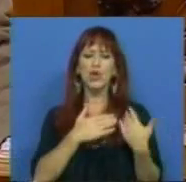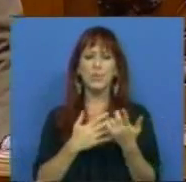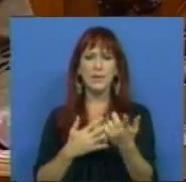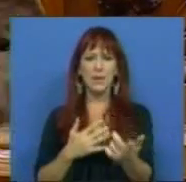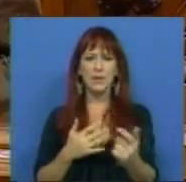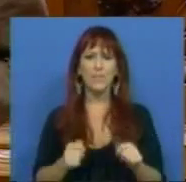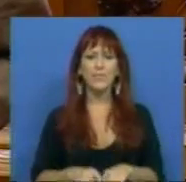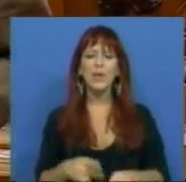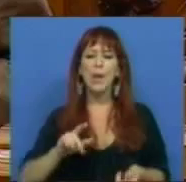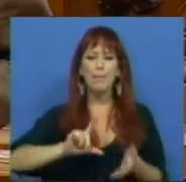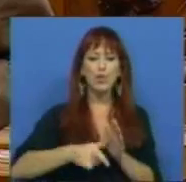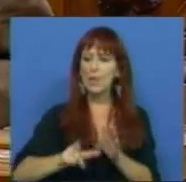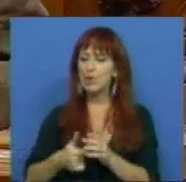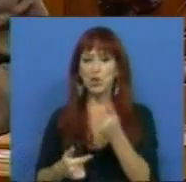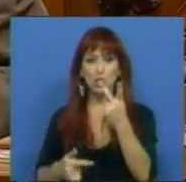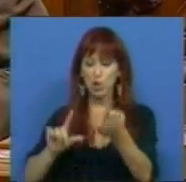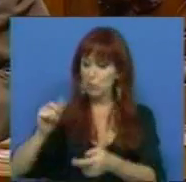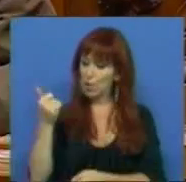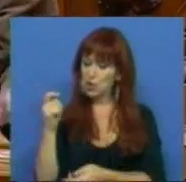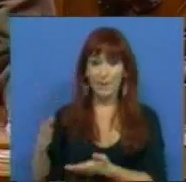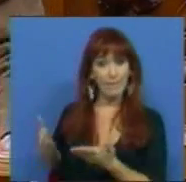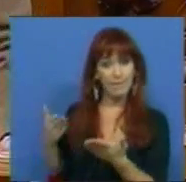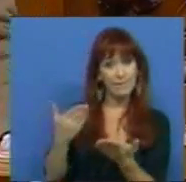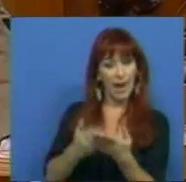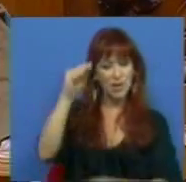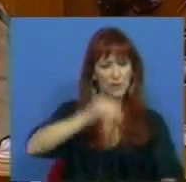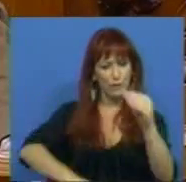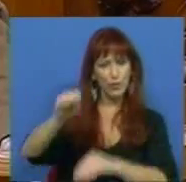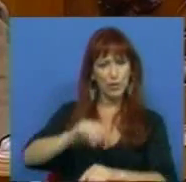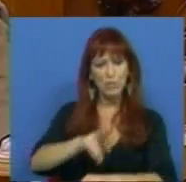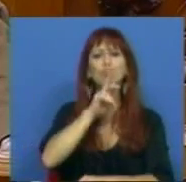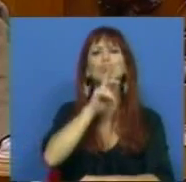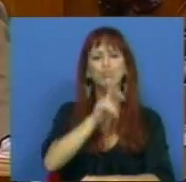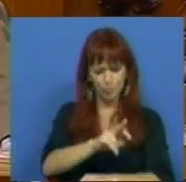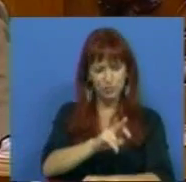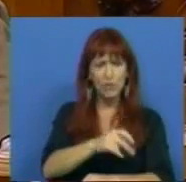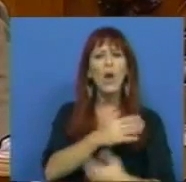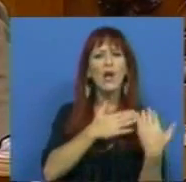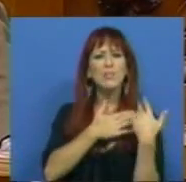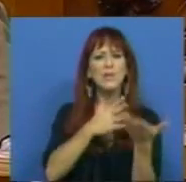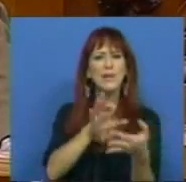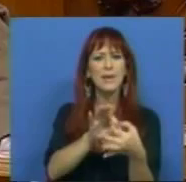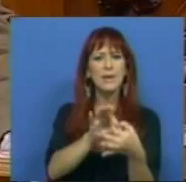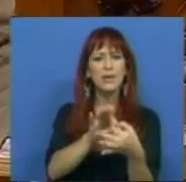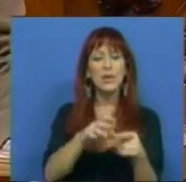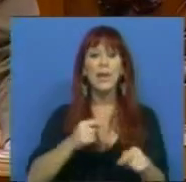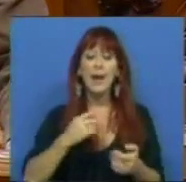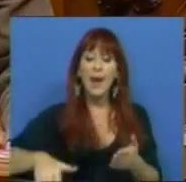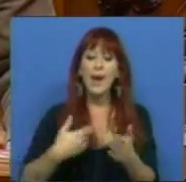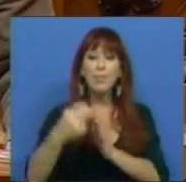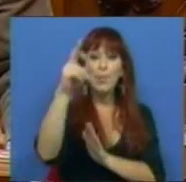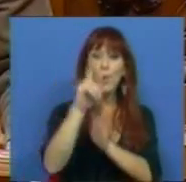responsabilidade. Os 2 projetos que o Bloco de Esquerda traz hoje à votação respondem pela responsabilidade e